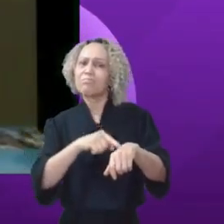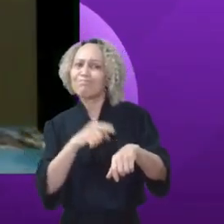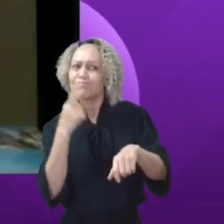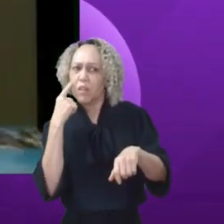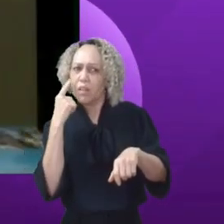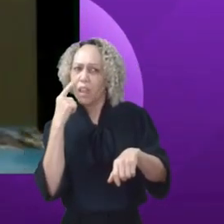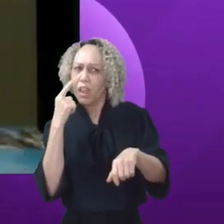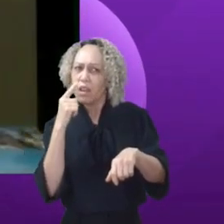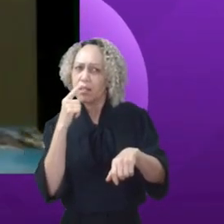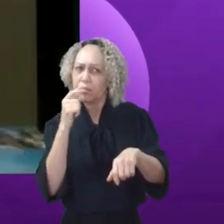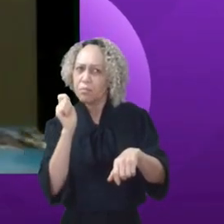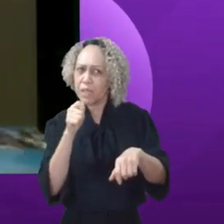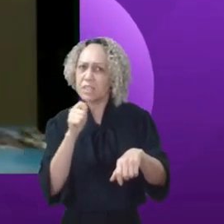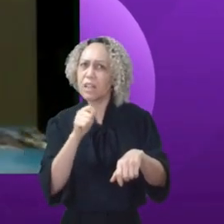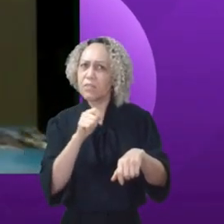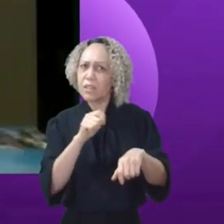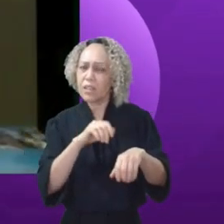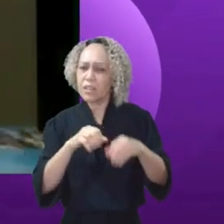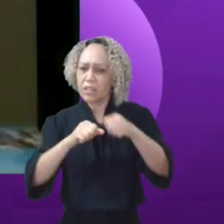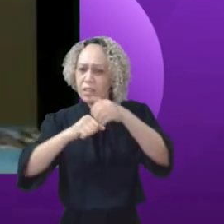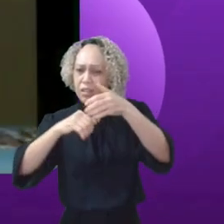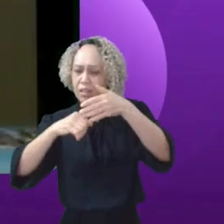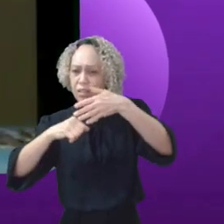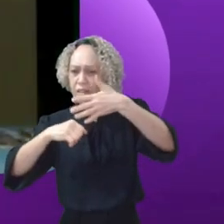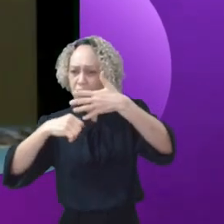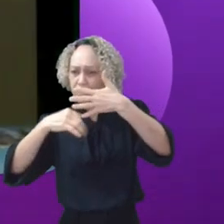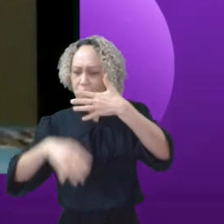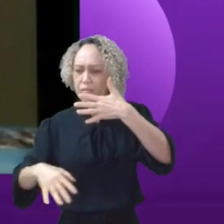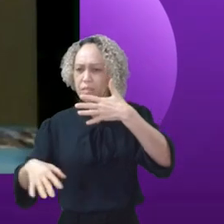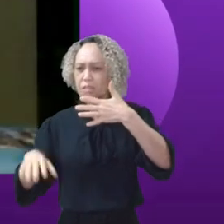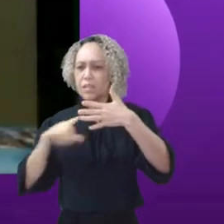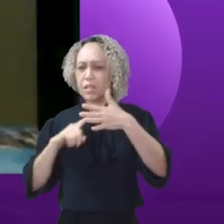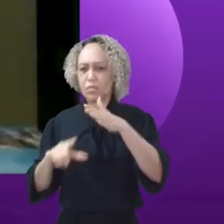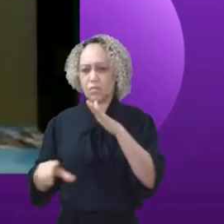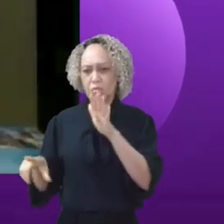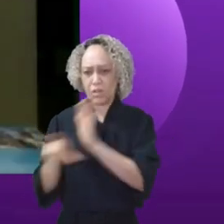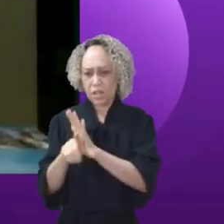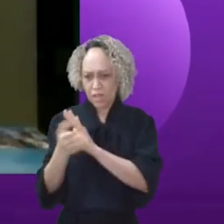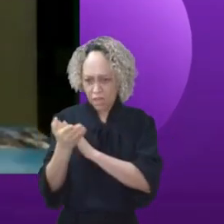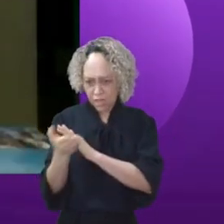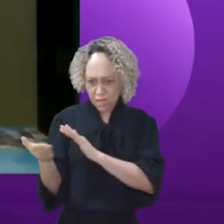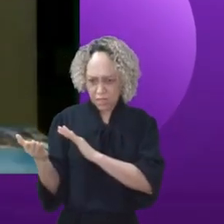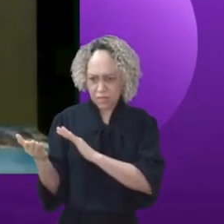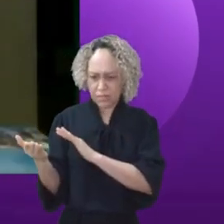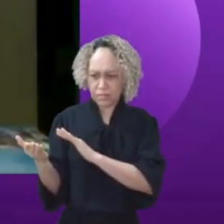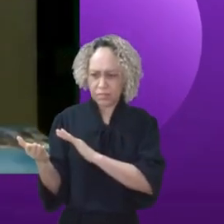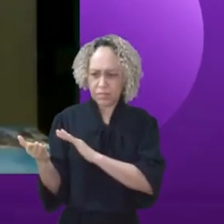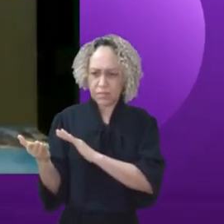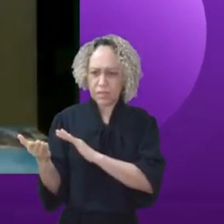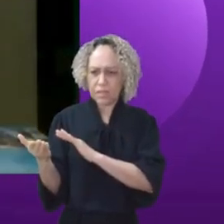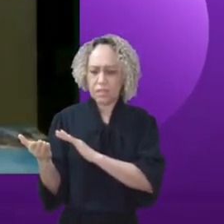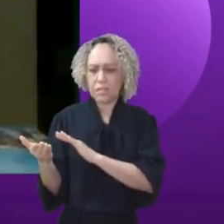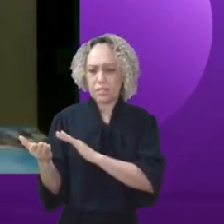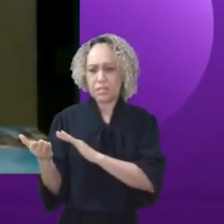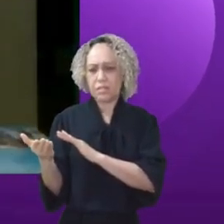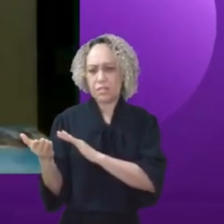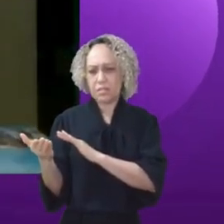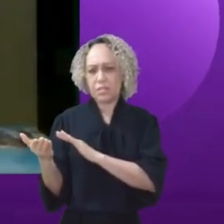Lei Orgânica da Assistência Social, a Lei 8742, de dezembro